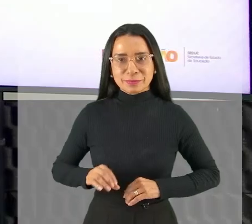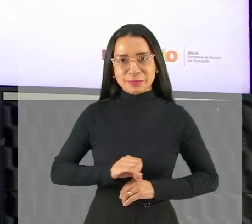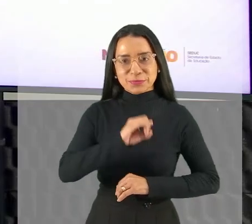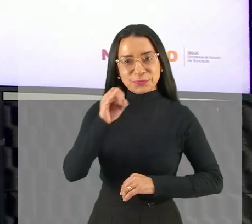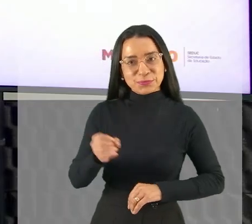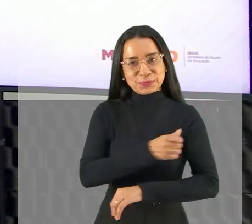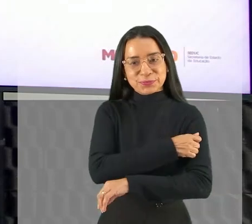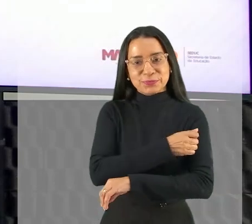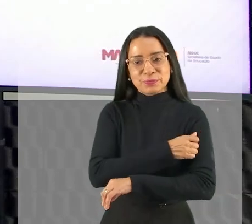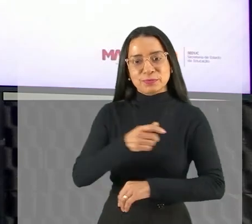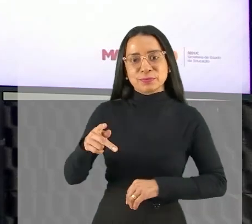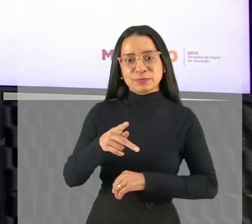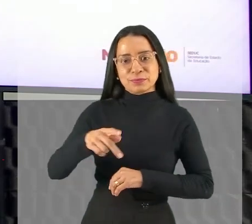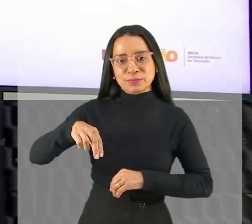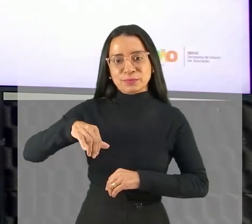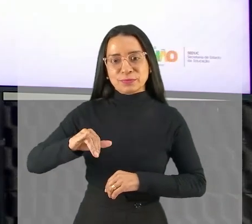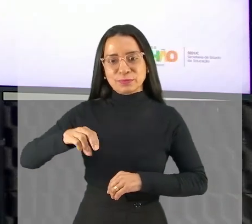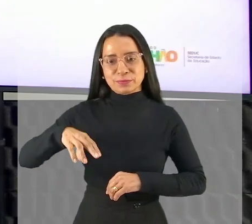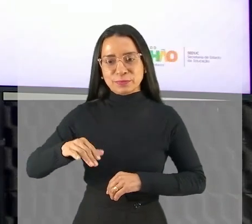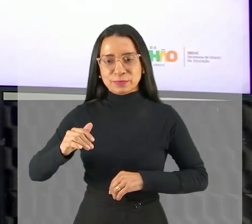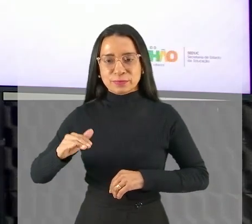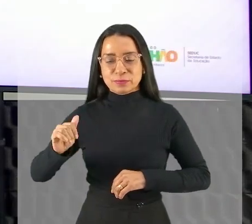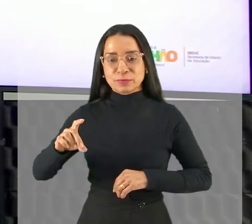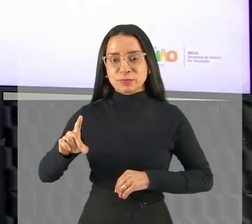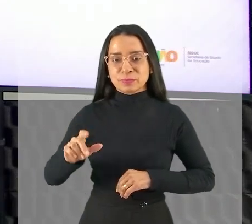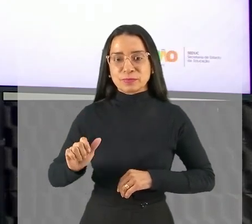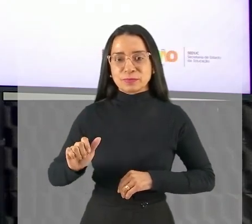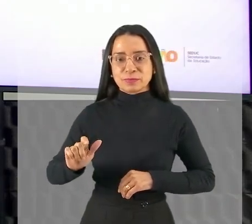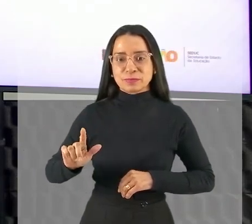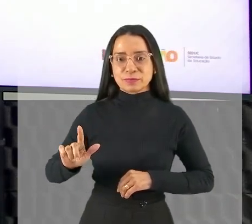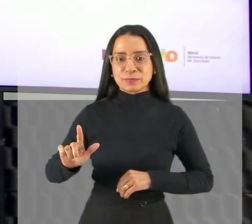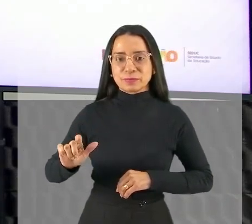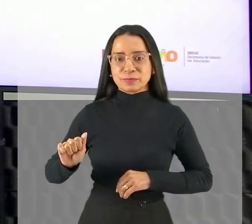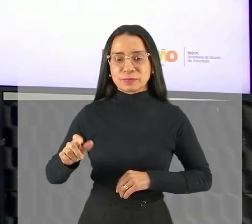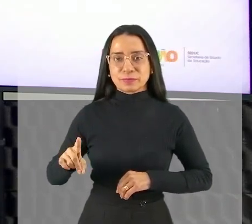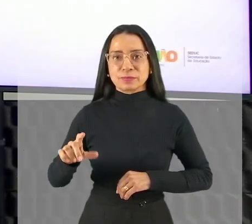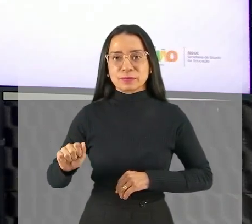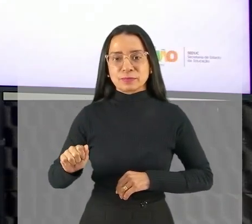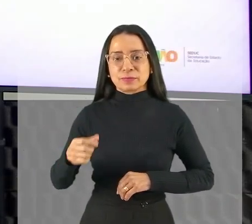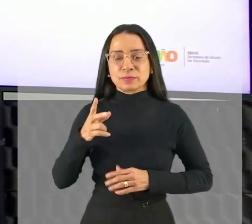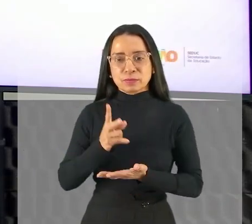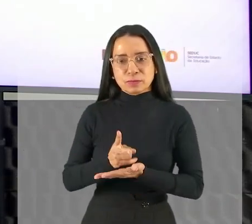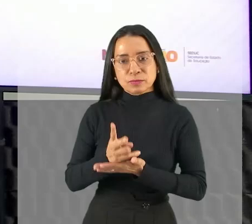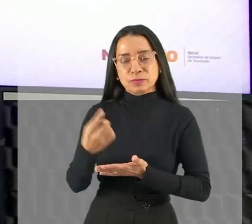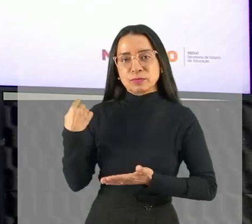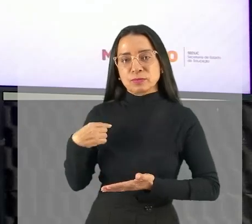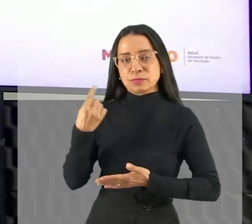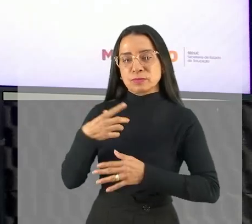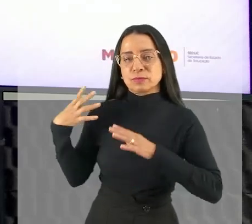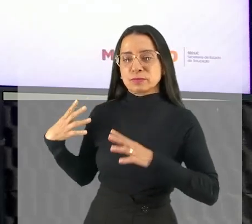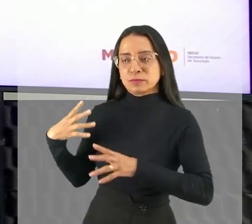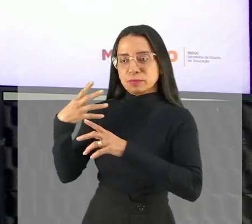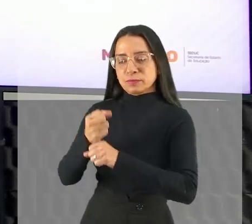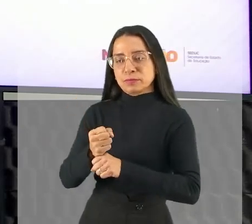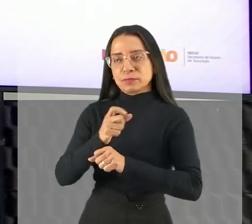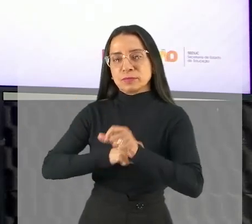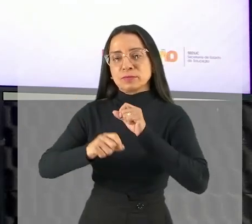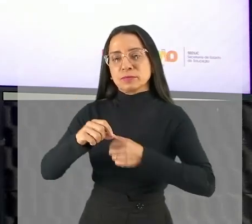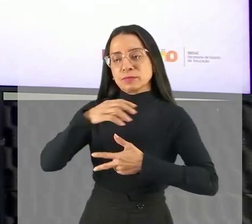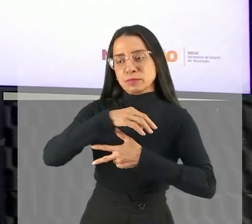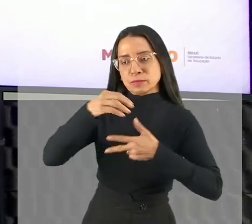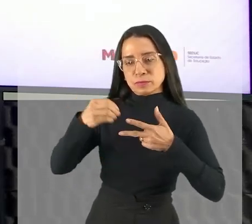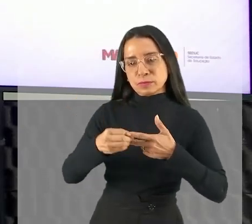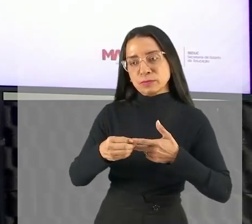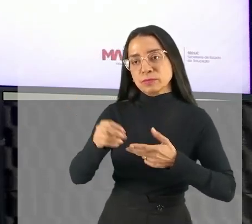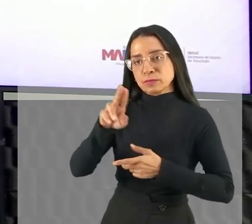Olá, pessoal, eu sou a professora Imaculada Oliveira. A gente vai continuar a nossa revisão do Enem, né, fazendo uso de questões